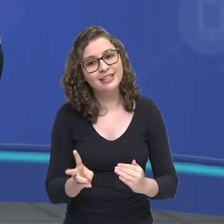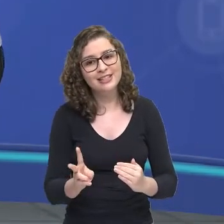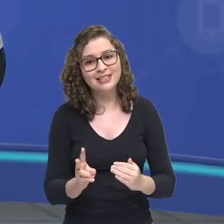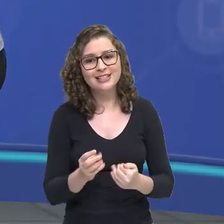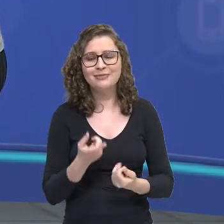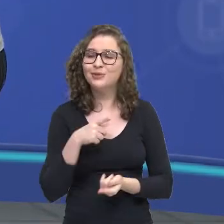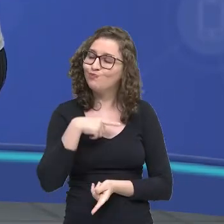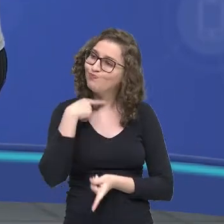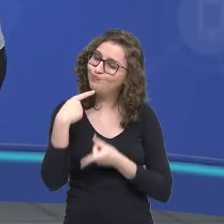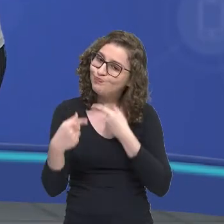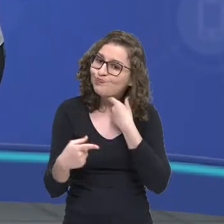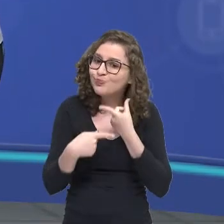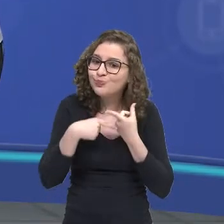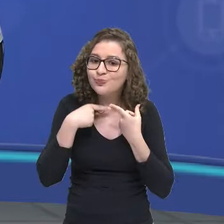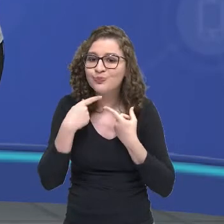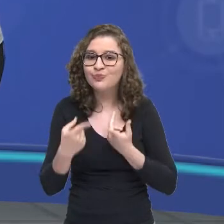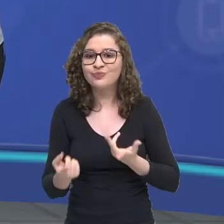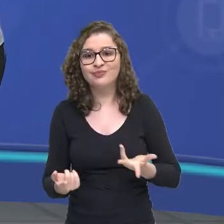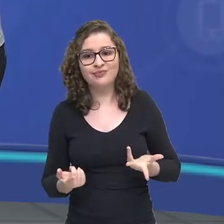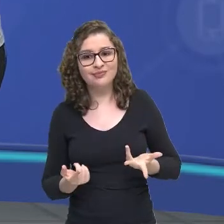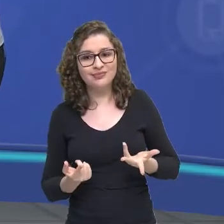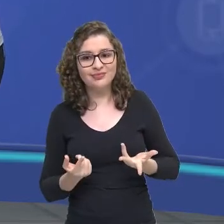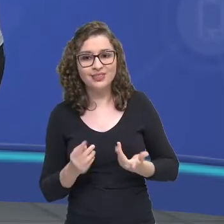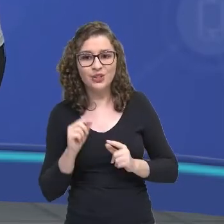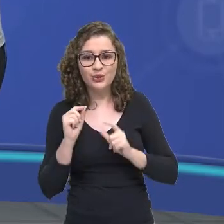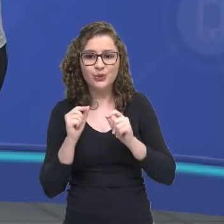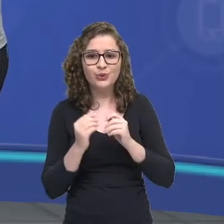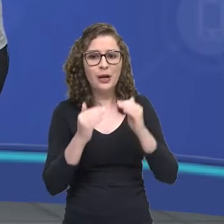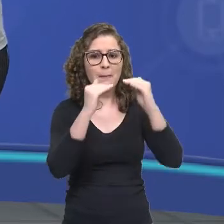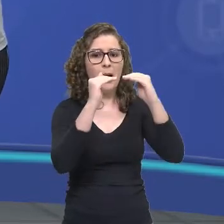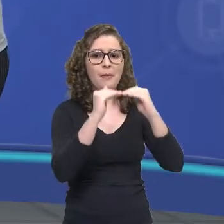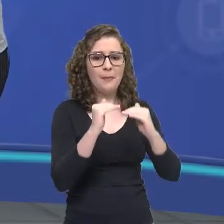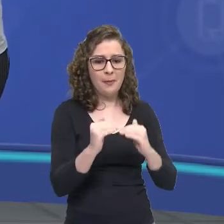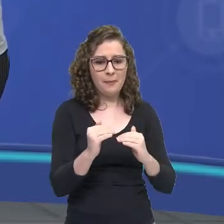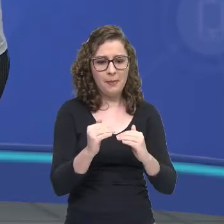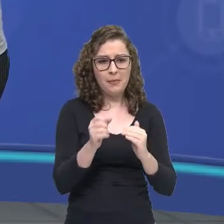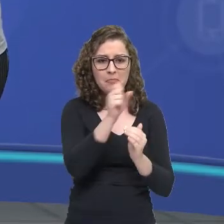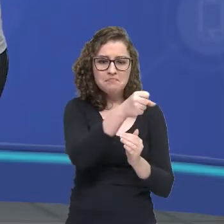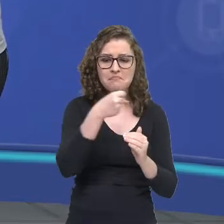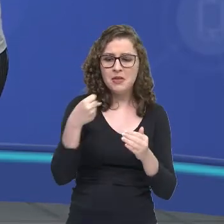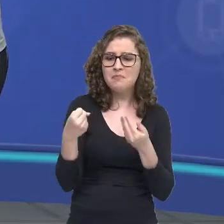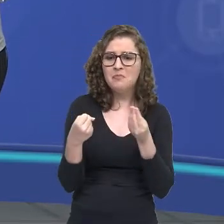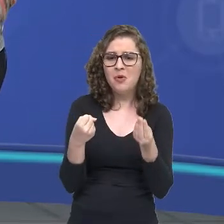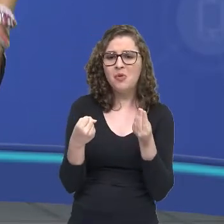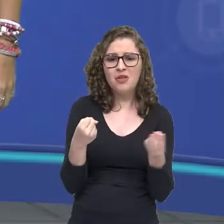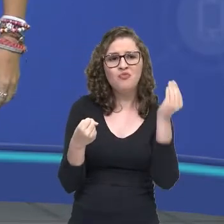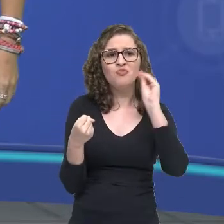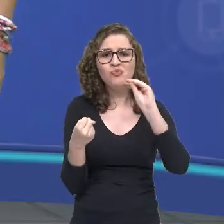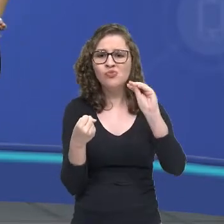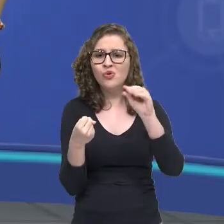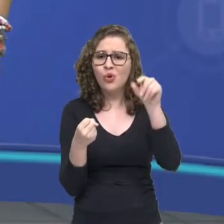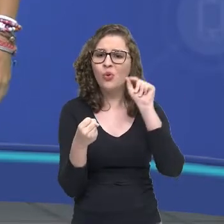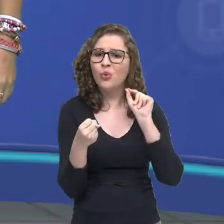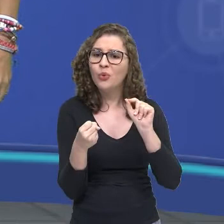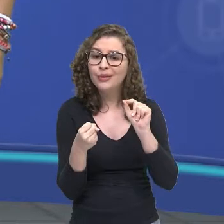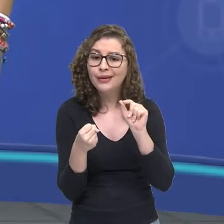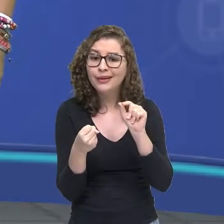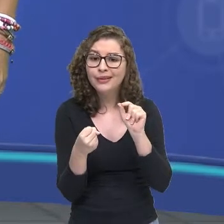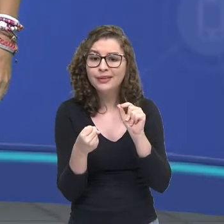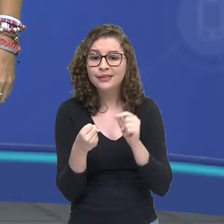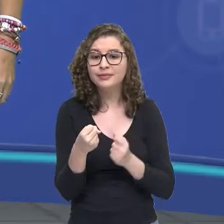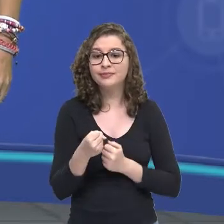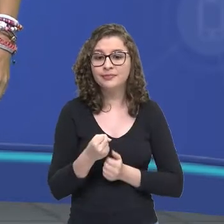uns questionamentos, né? Do que a gente pode colocar ali na porta, tá? Então, coloque